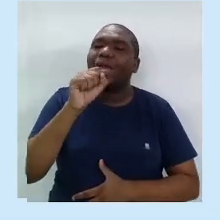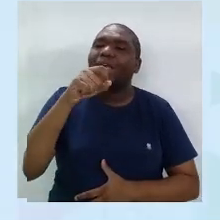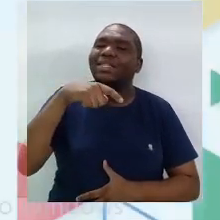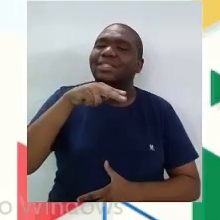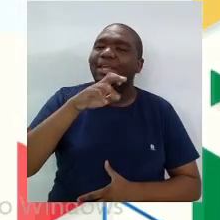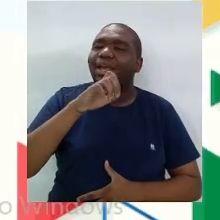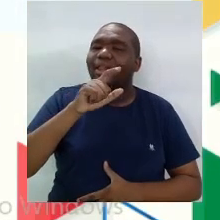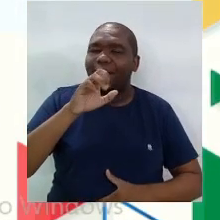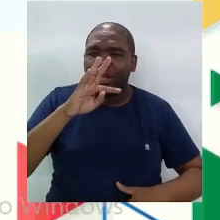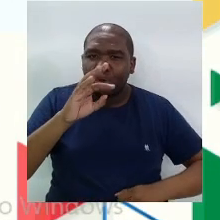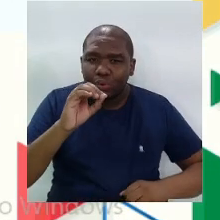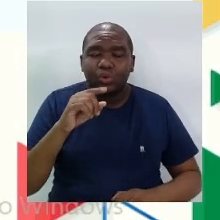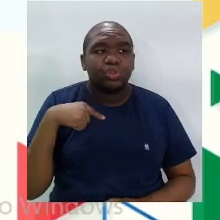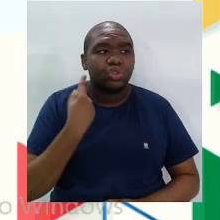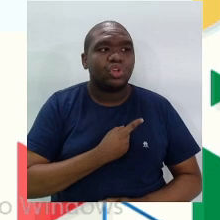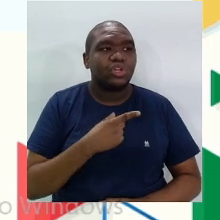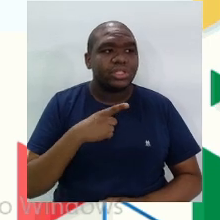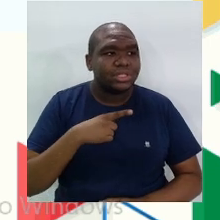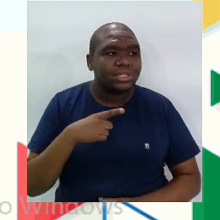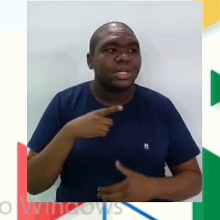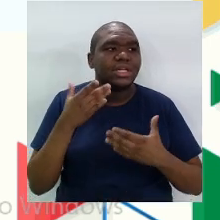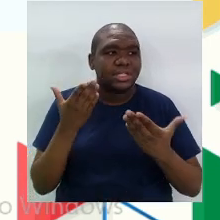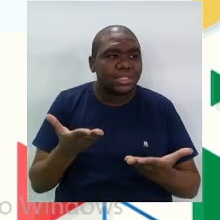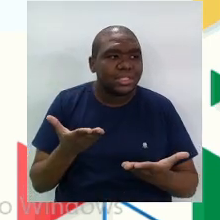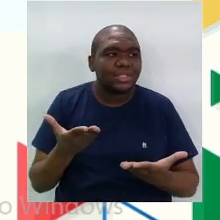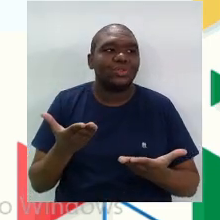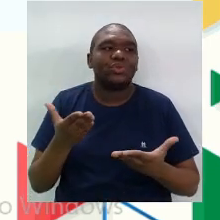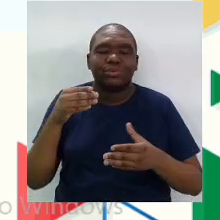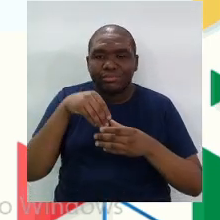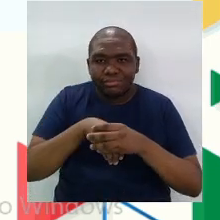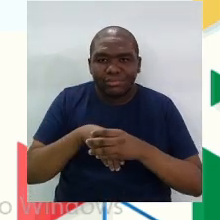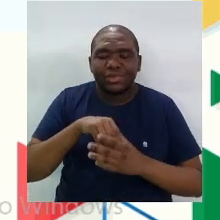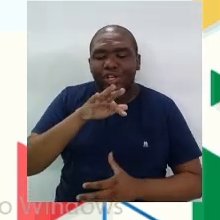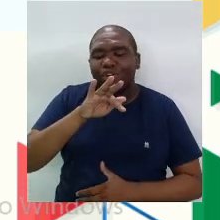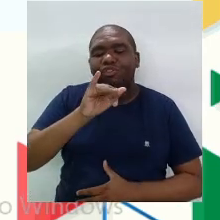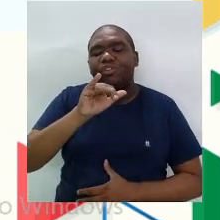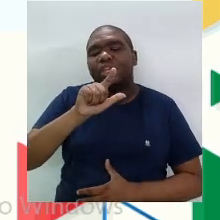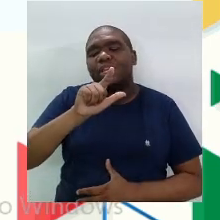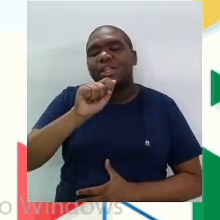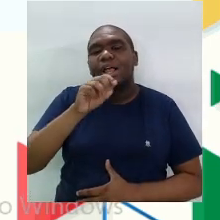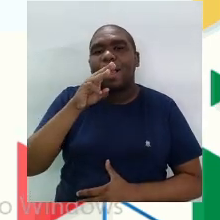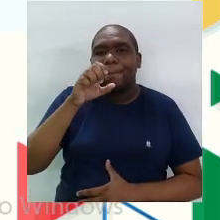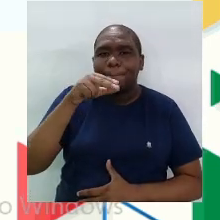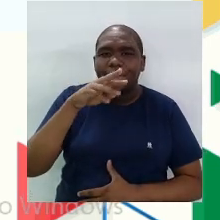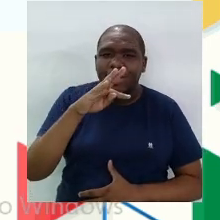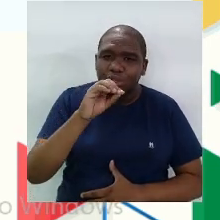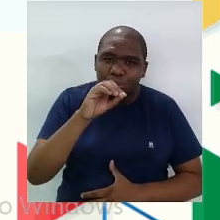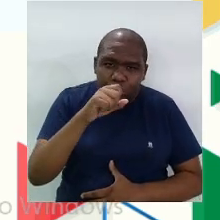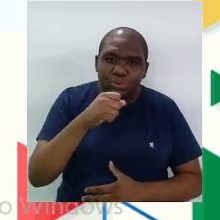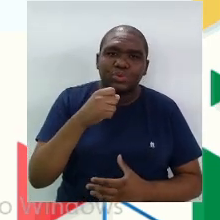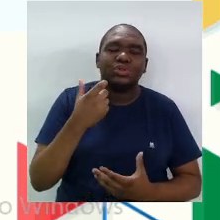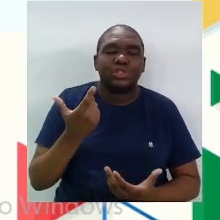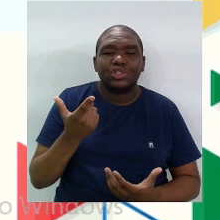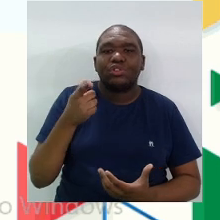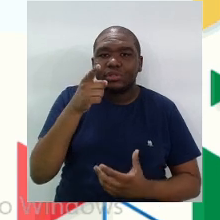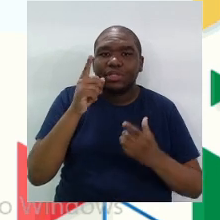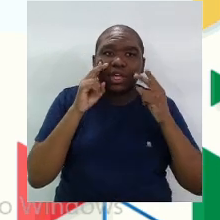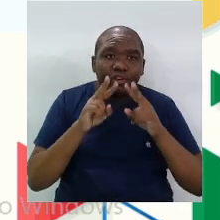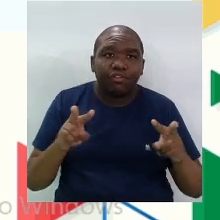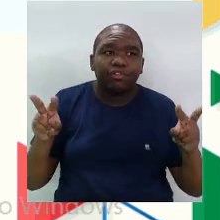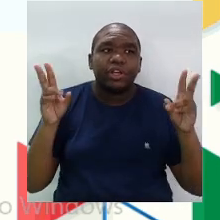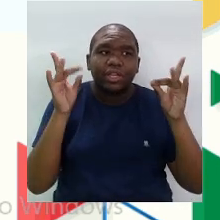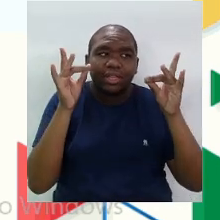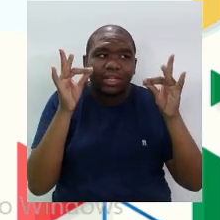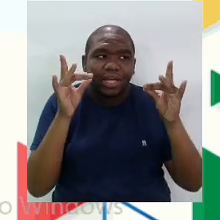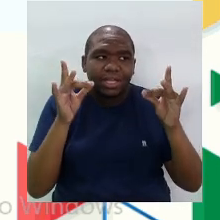onde a gente tem justamente essa questão aí dos filamentos, né? Eu tenho a imagem, né, dos microtúbulos,